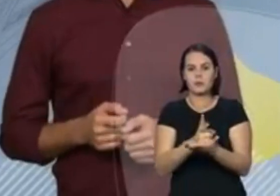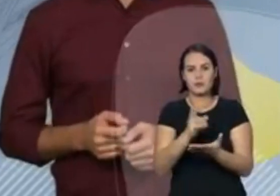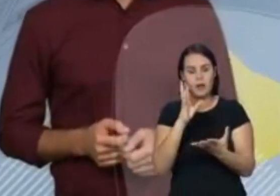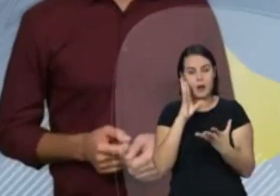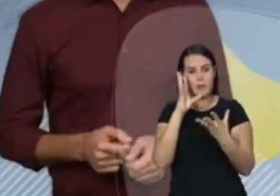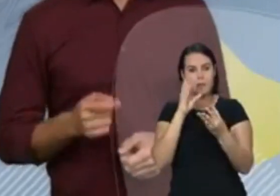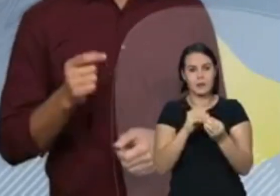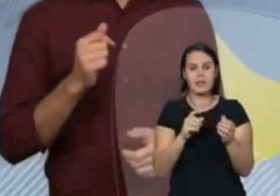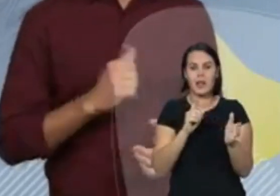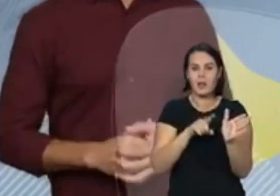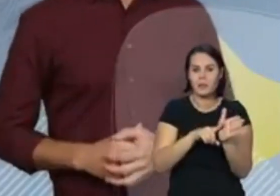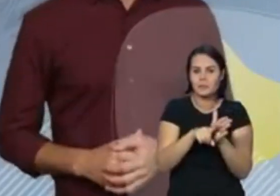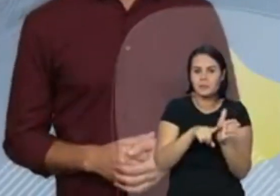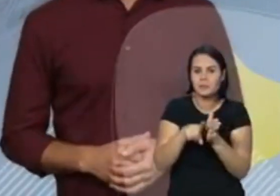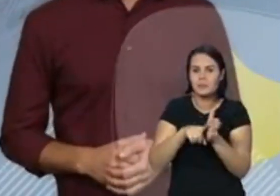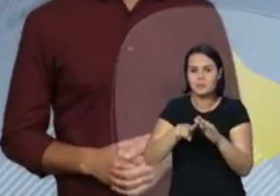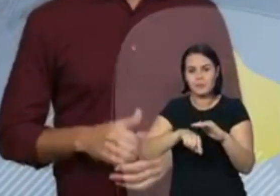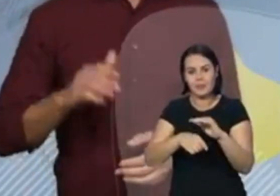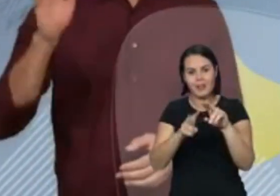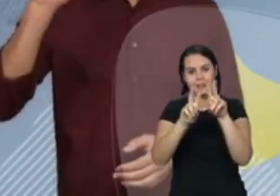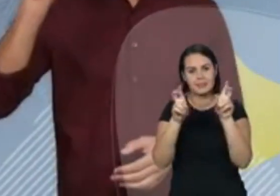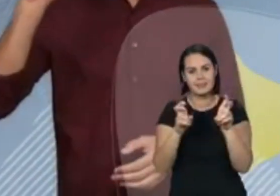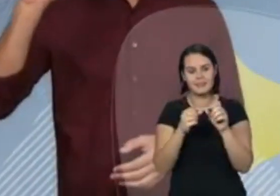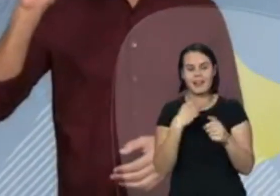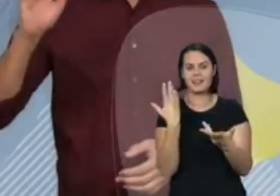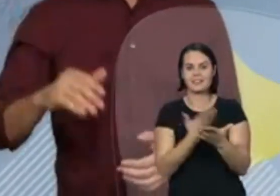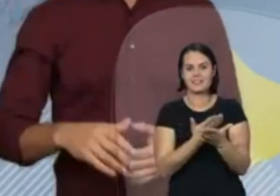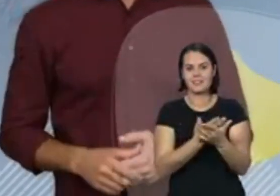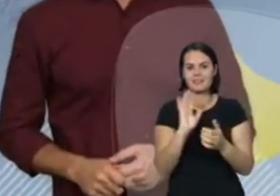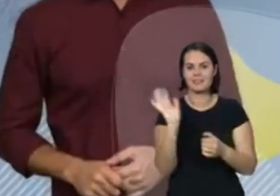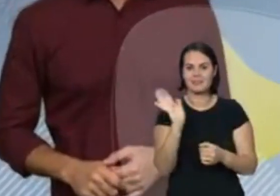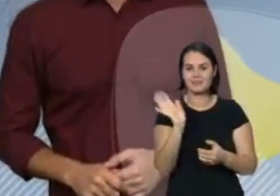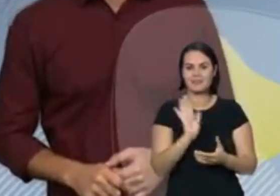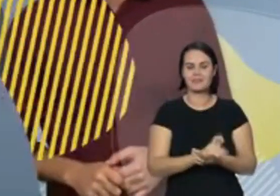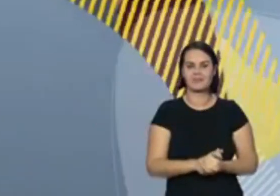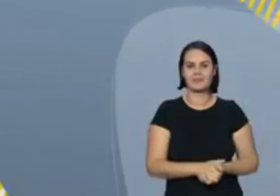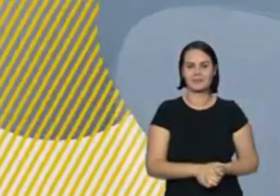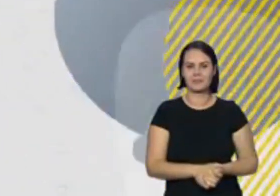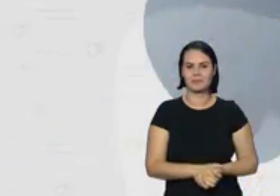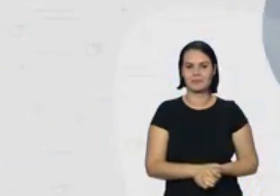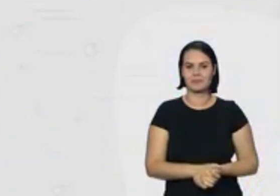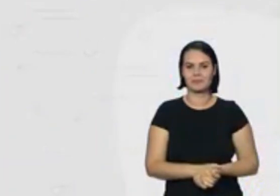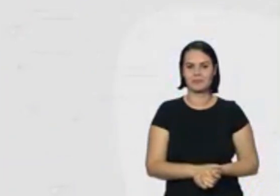siga pesquisando e se aprofundando no assunto. Bons estudos e até a próxima!